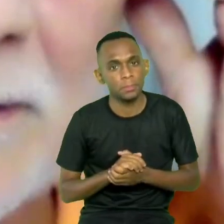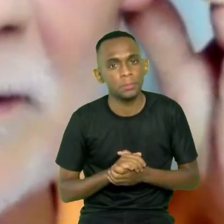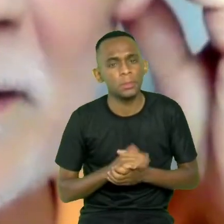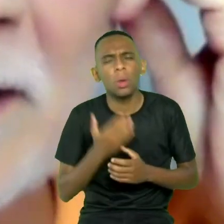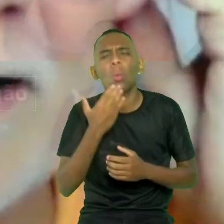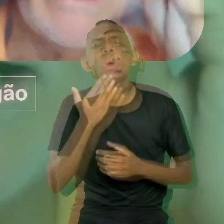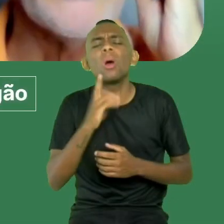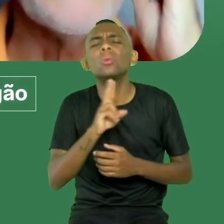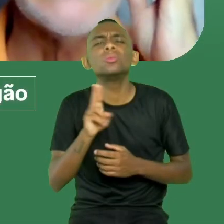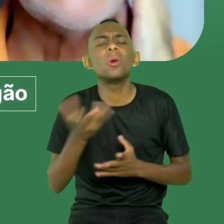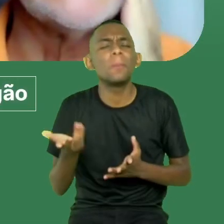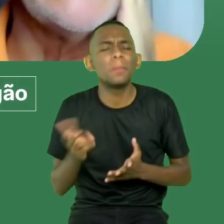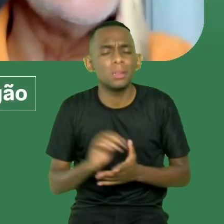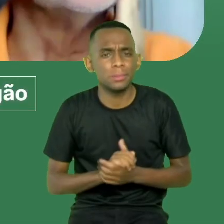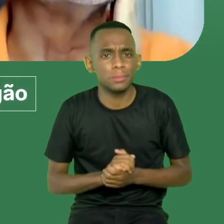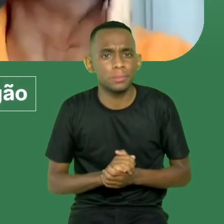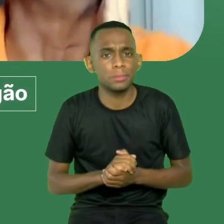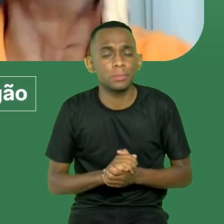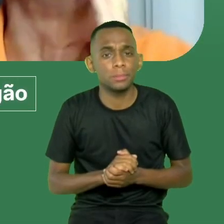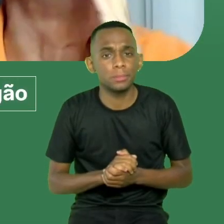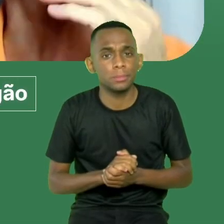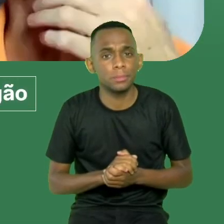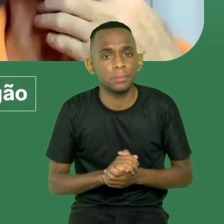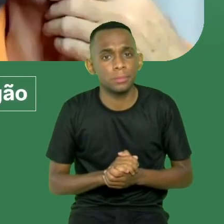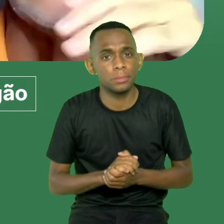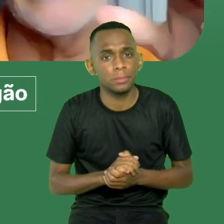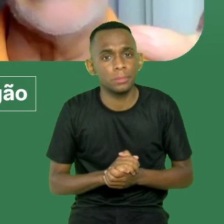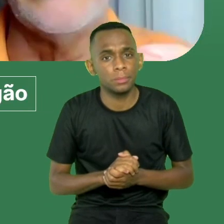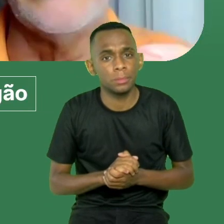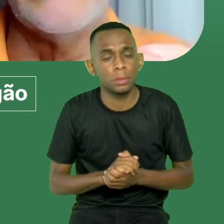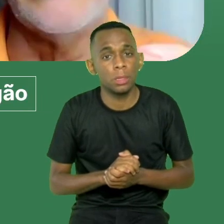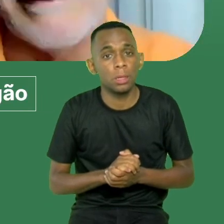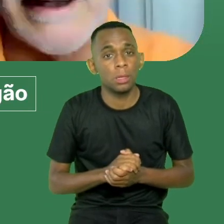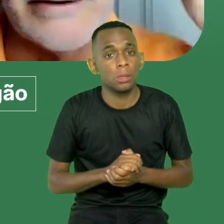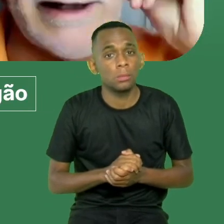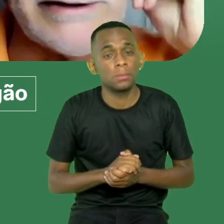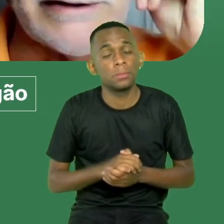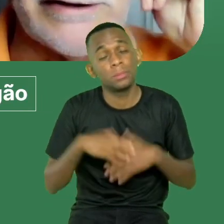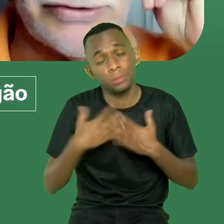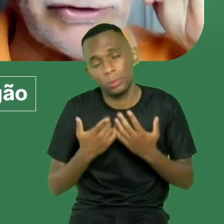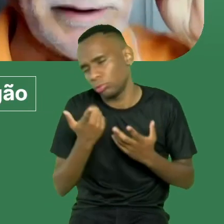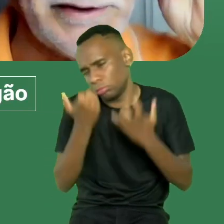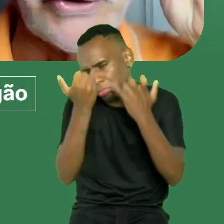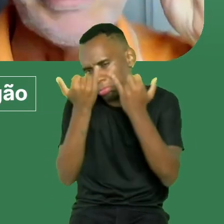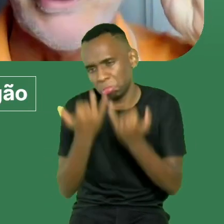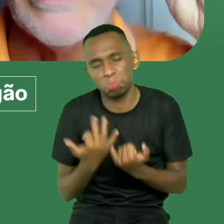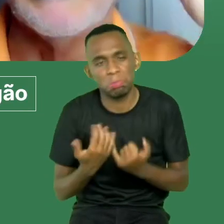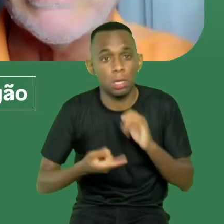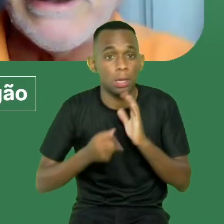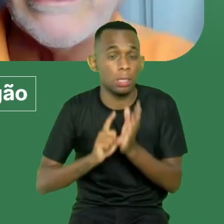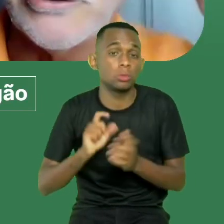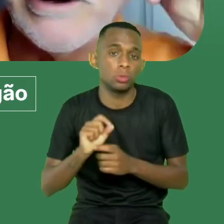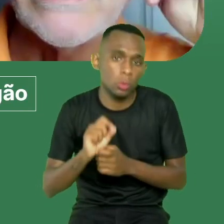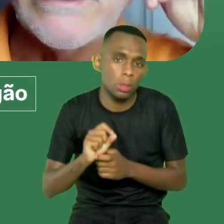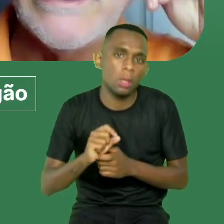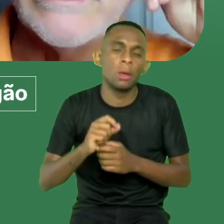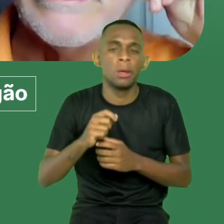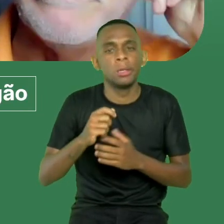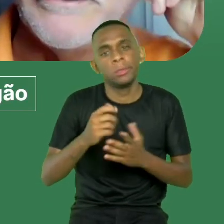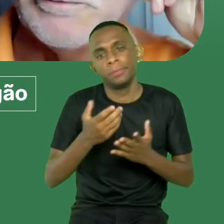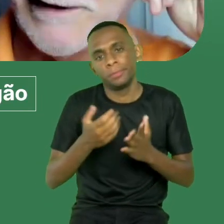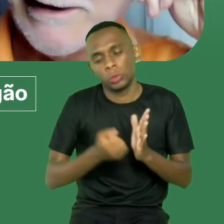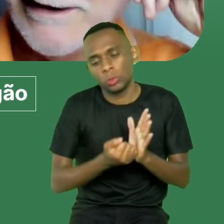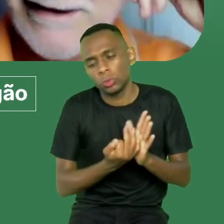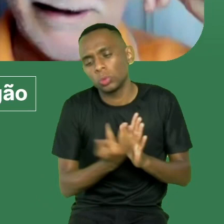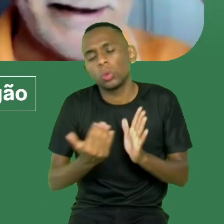comecei, livros? eu comecei assim porque aquilo que eu já tinha falado antes, né, dos primeiros poemas lá na